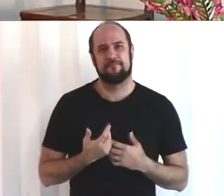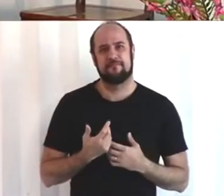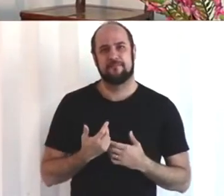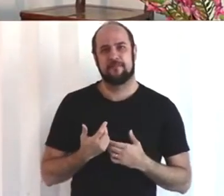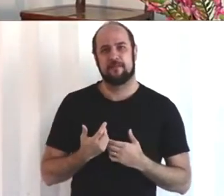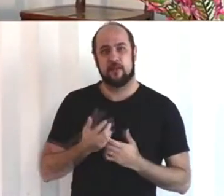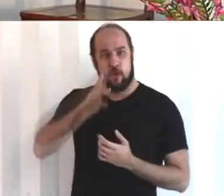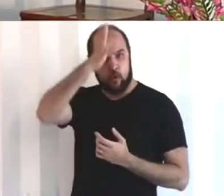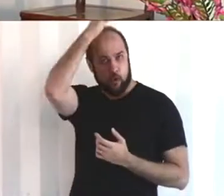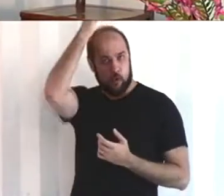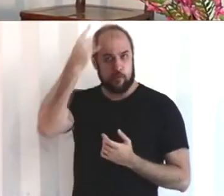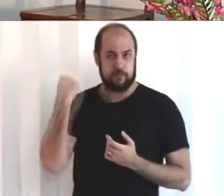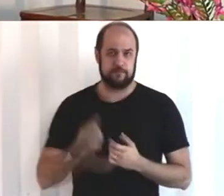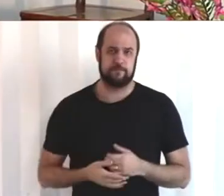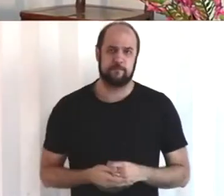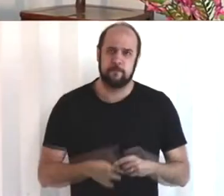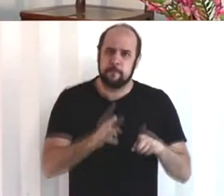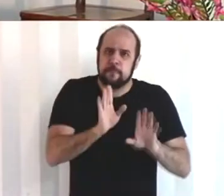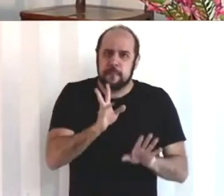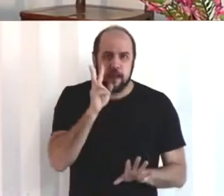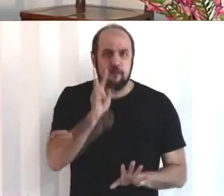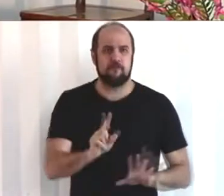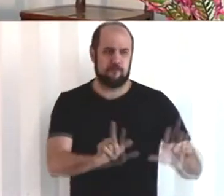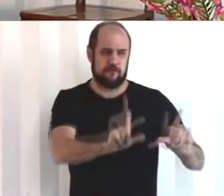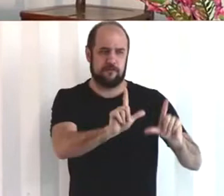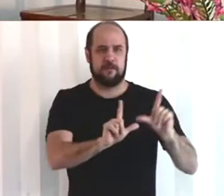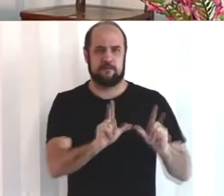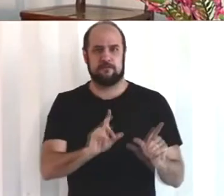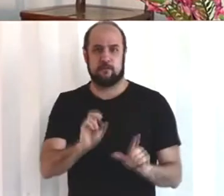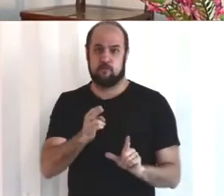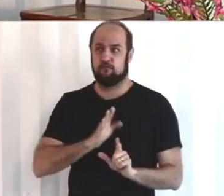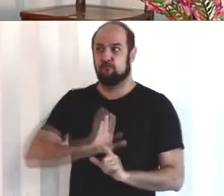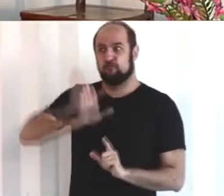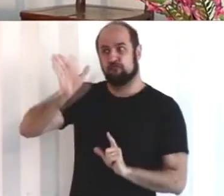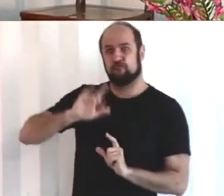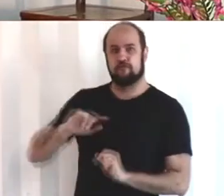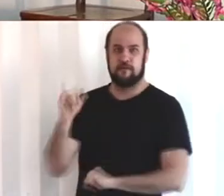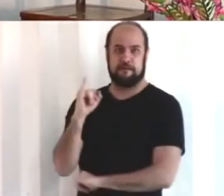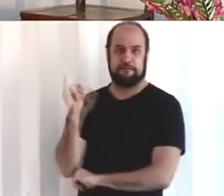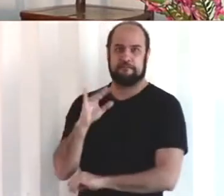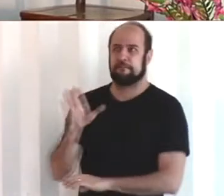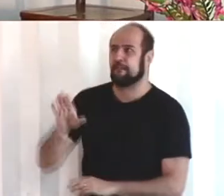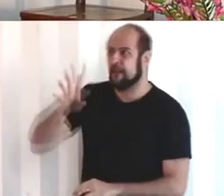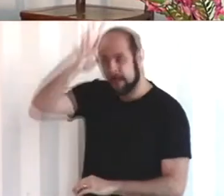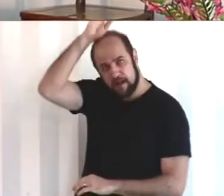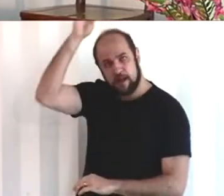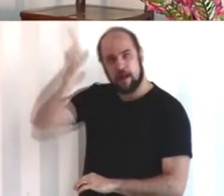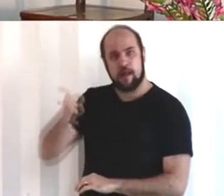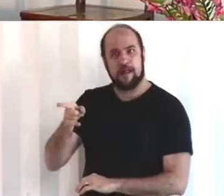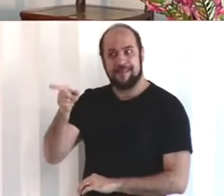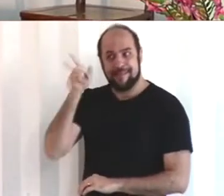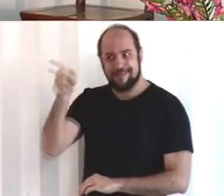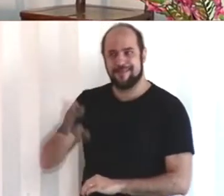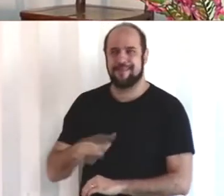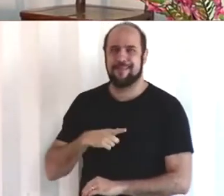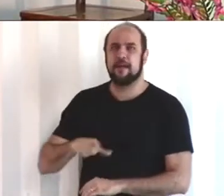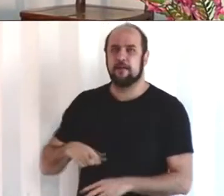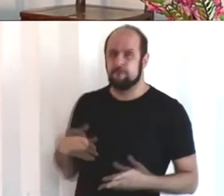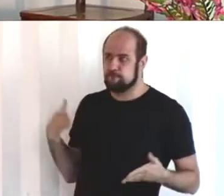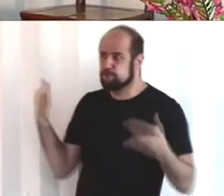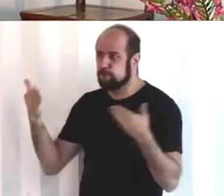se você já viu pela TV ou teve a oportunidade de visitar pessoalmente lá na Europa, você vai perceber que quando você chega